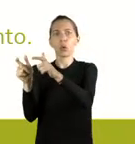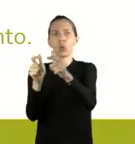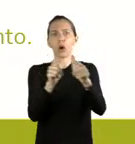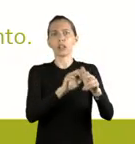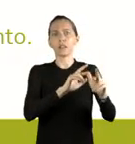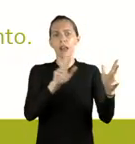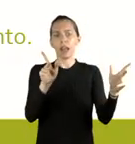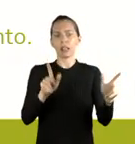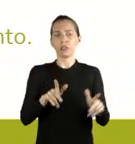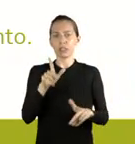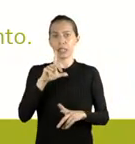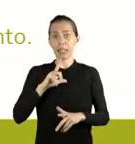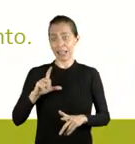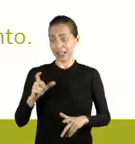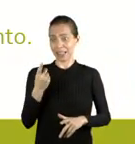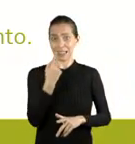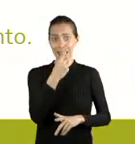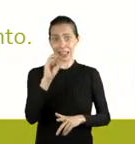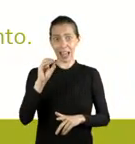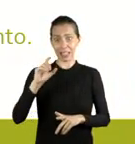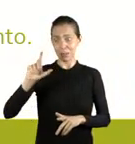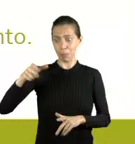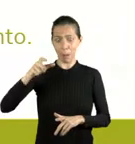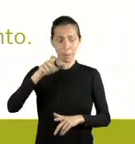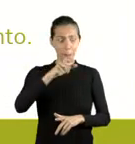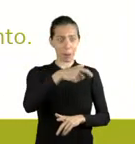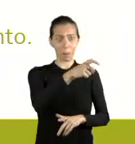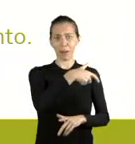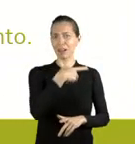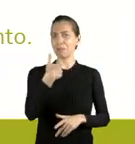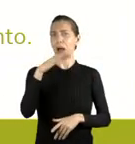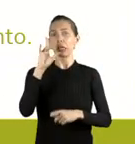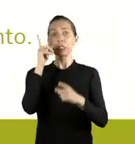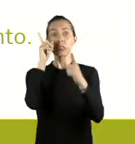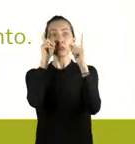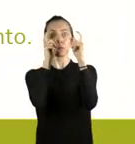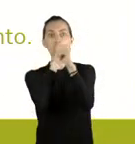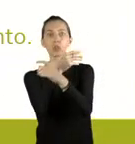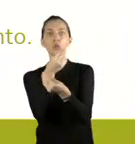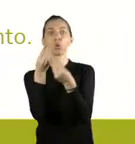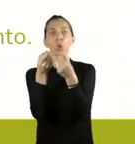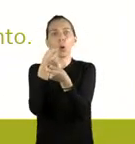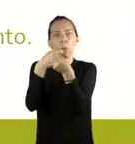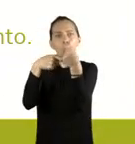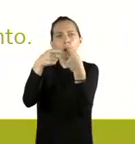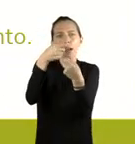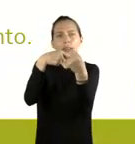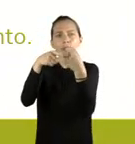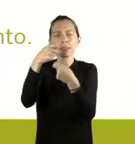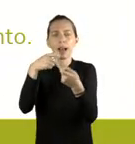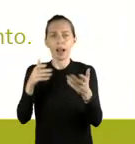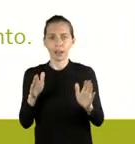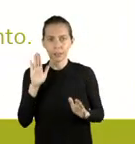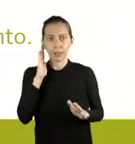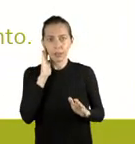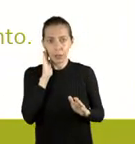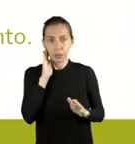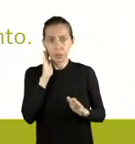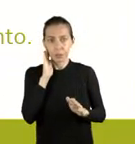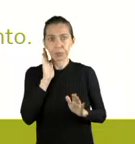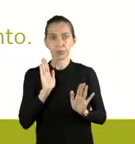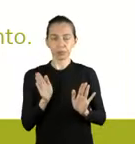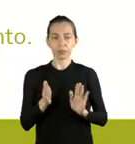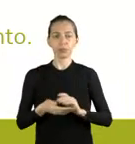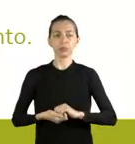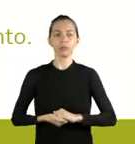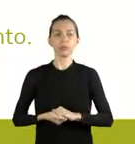se tem 10 cartões, fica muito mais difícil de você fazer um compilado, juntar onde você está gastando, do que se você tiver um